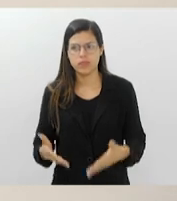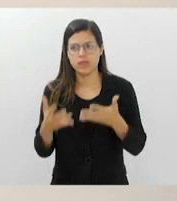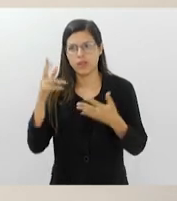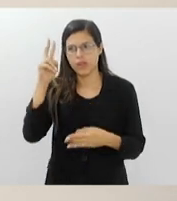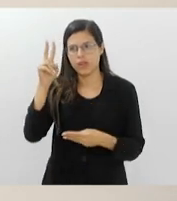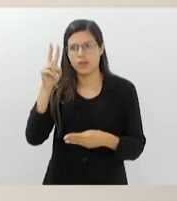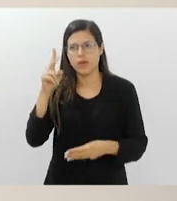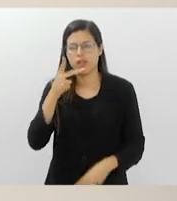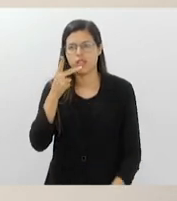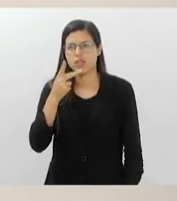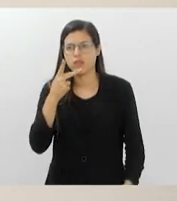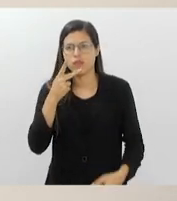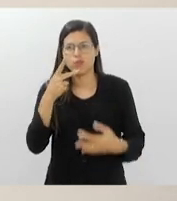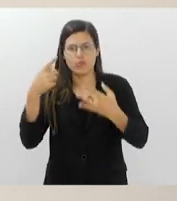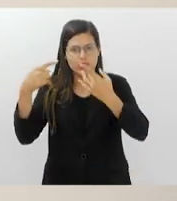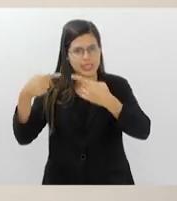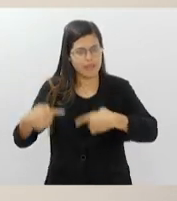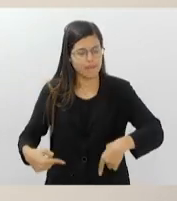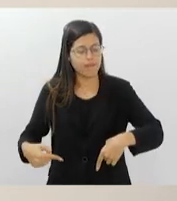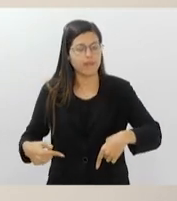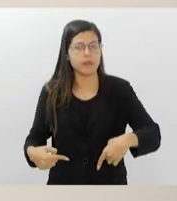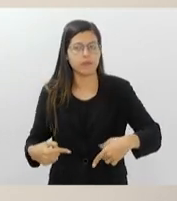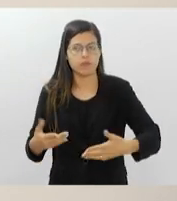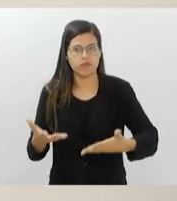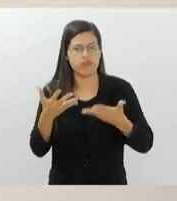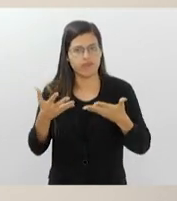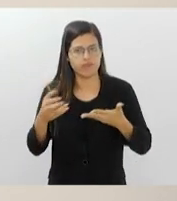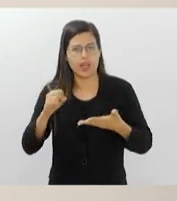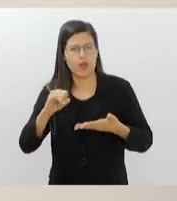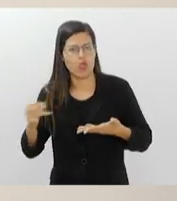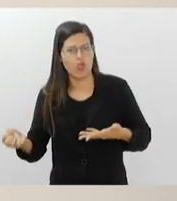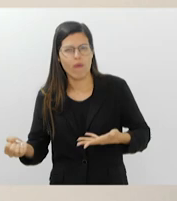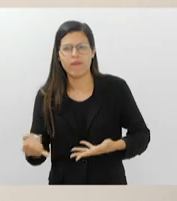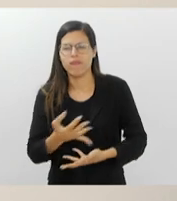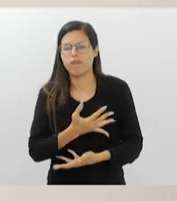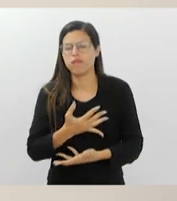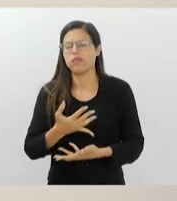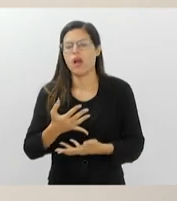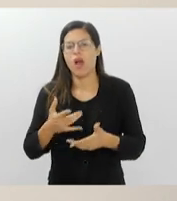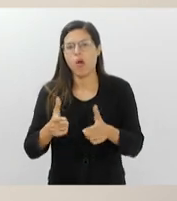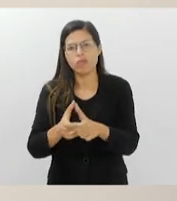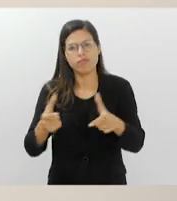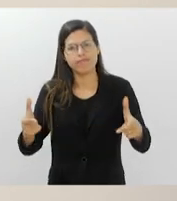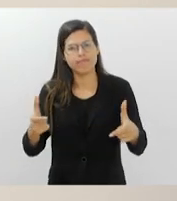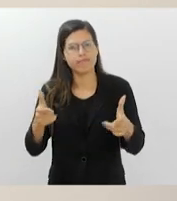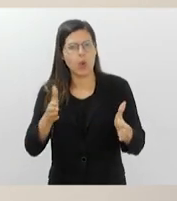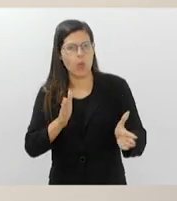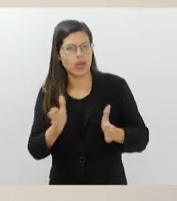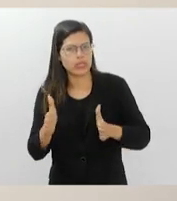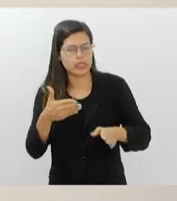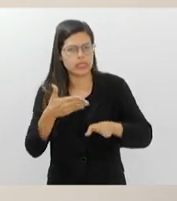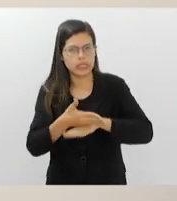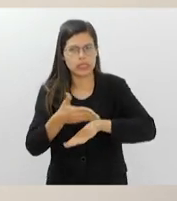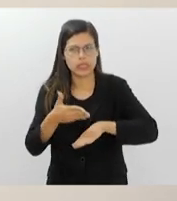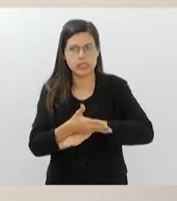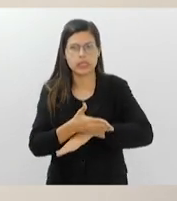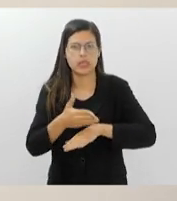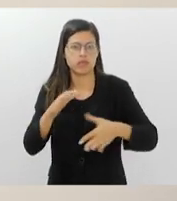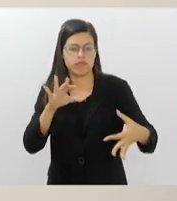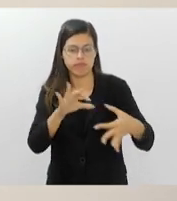falou muito aqui dos Desafios né então a gente quer Inovar quer ampliar acesso quer ter um cuidado mais intersetorial mais